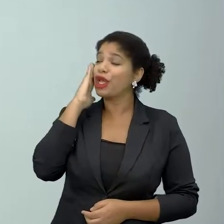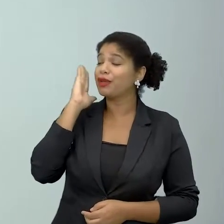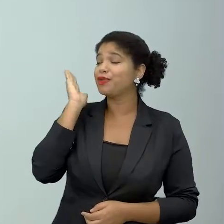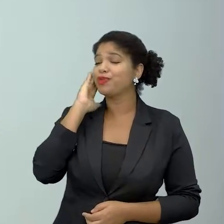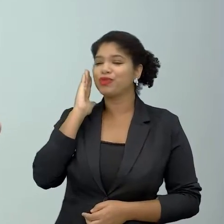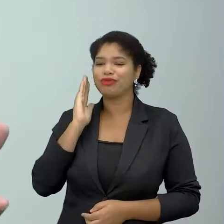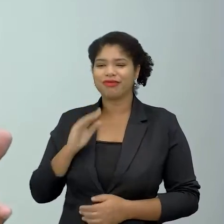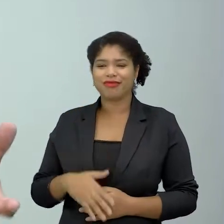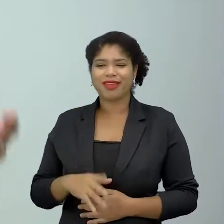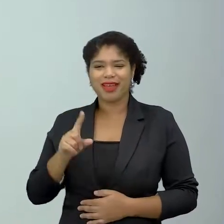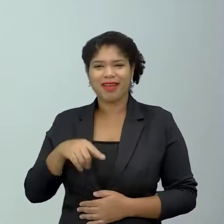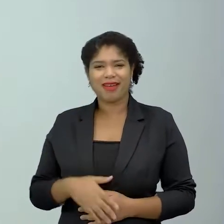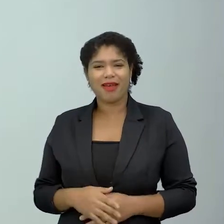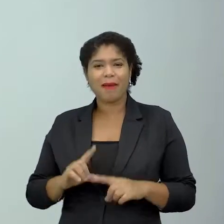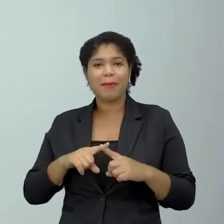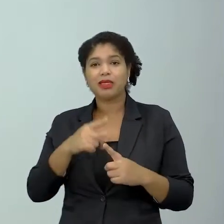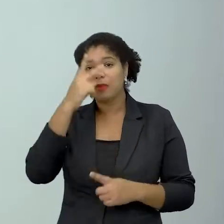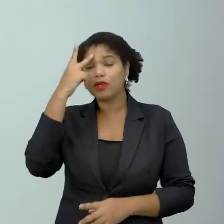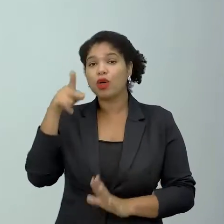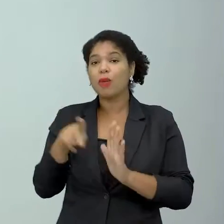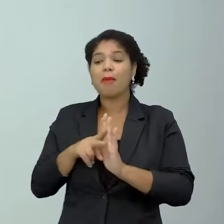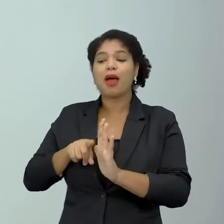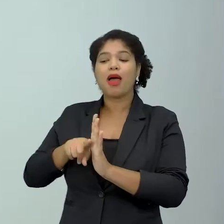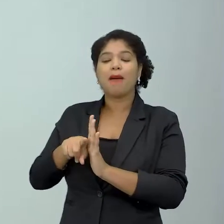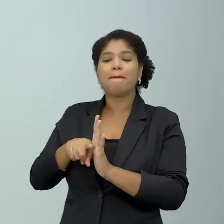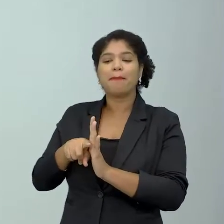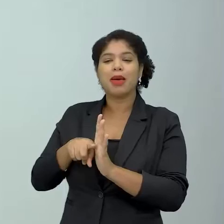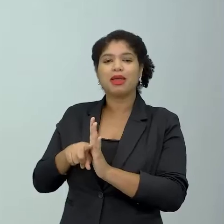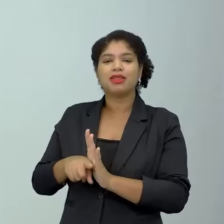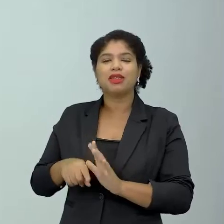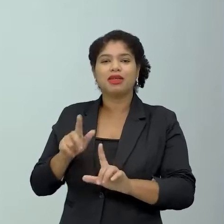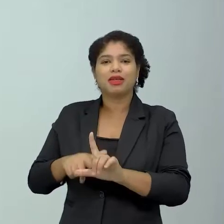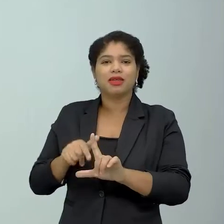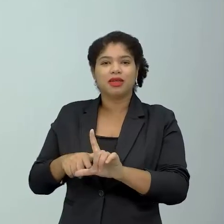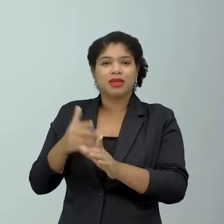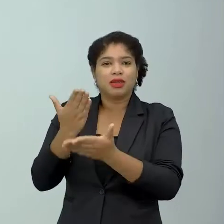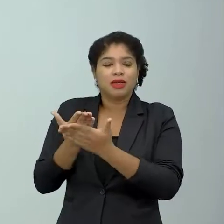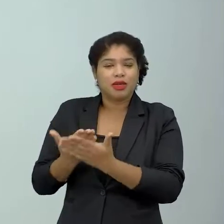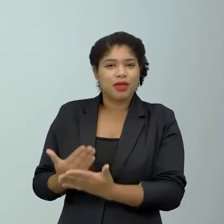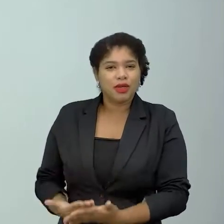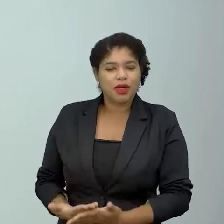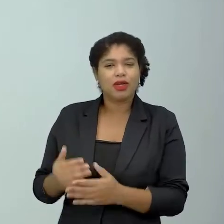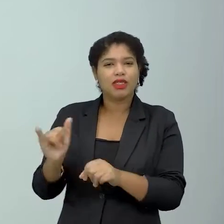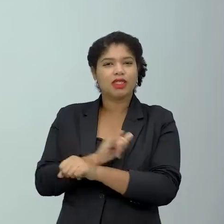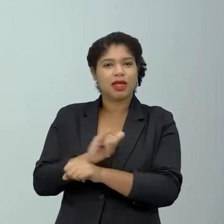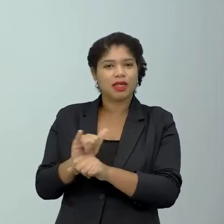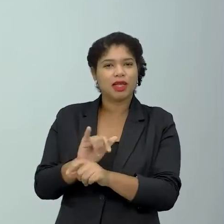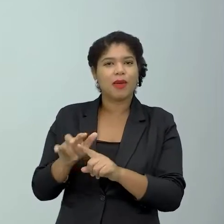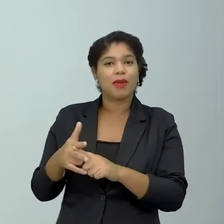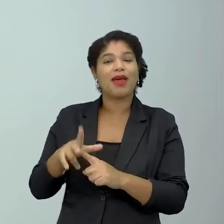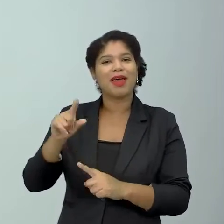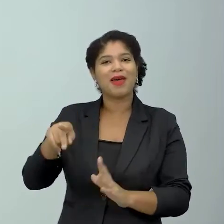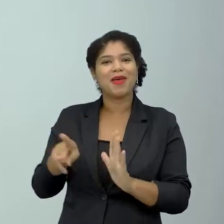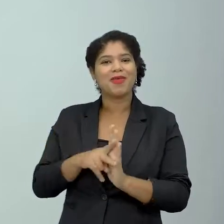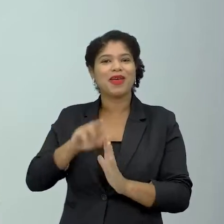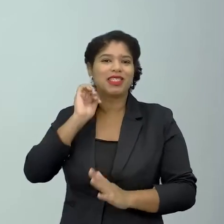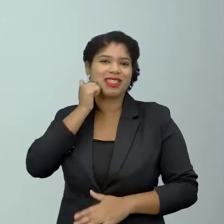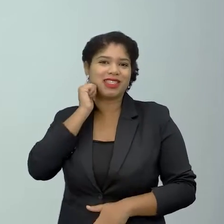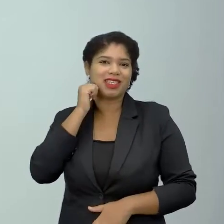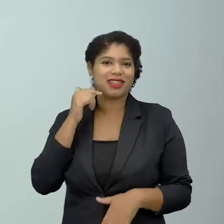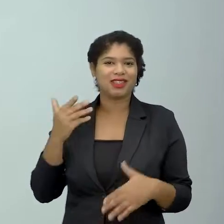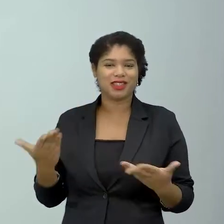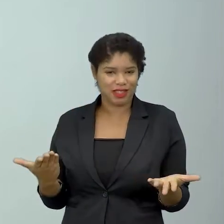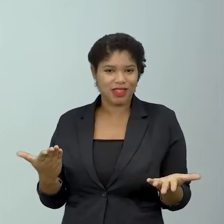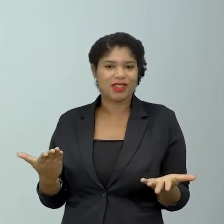o que o cara das letras, o que o cientista da língua faz? Ele estuda esses mecanismos. Então, ele é um cientista. Eu me vejo